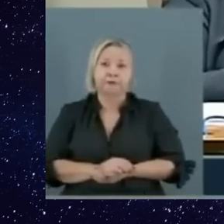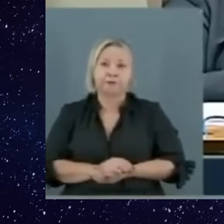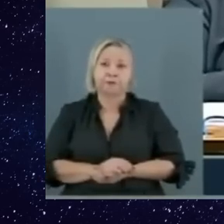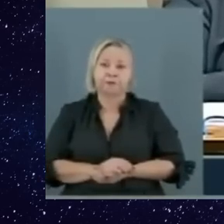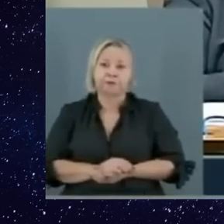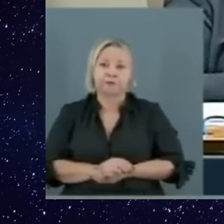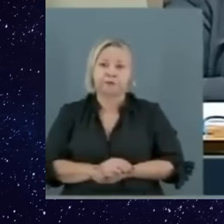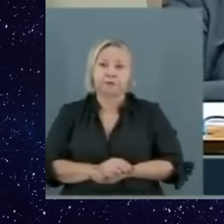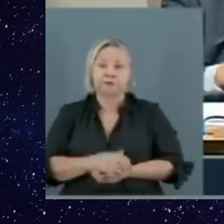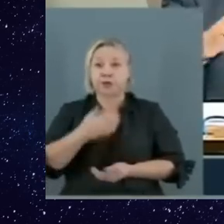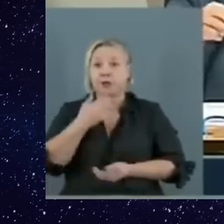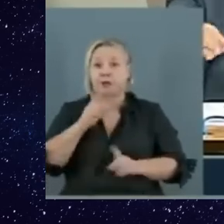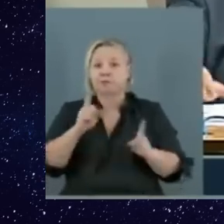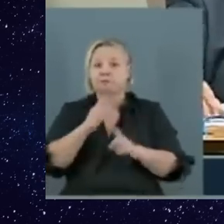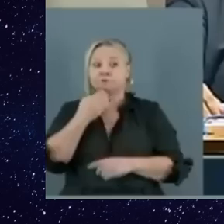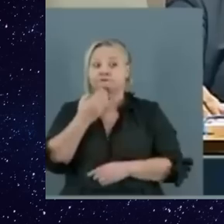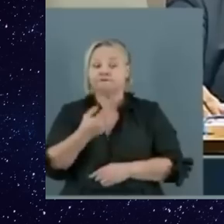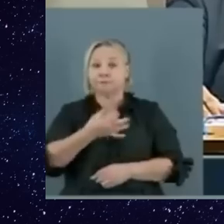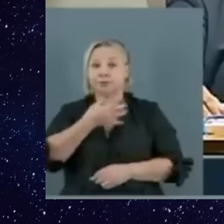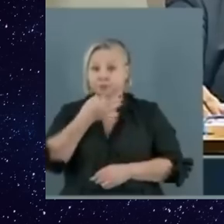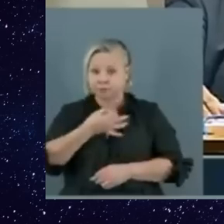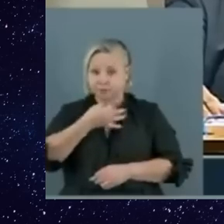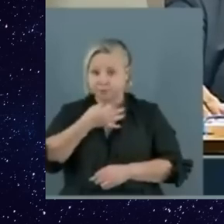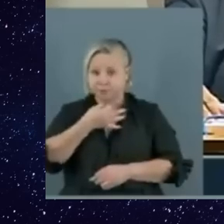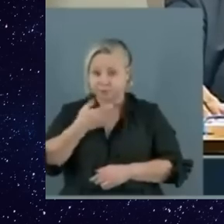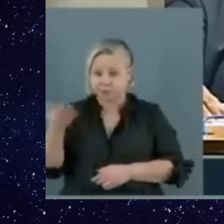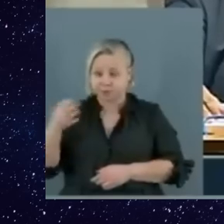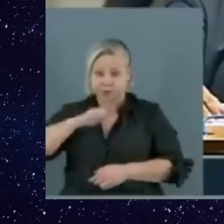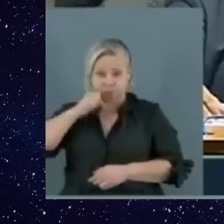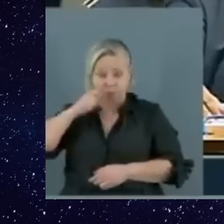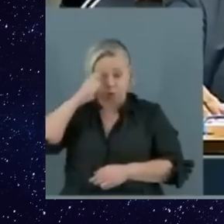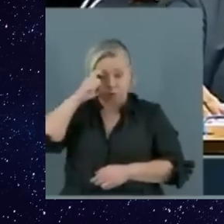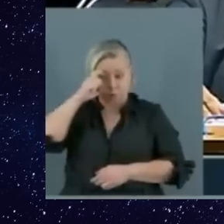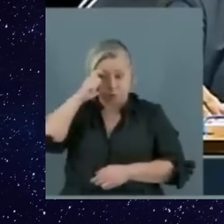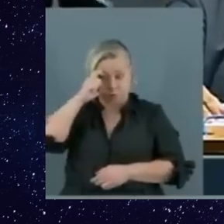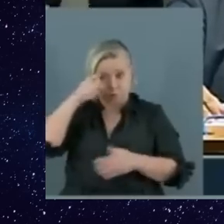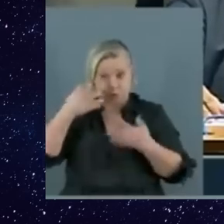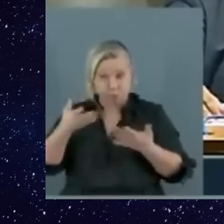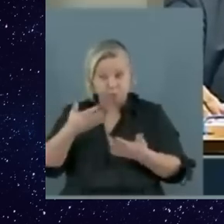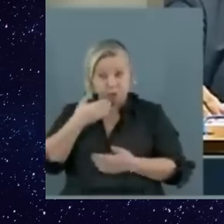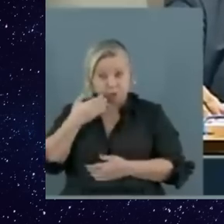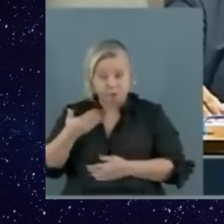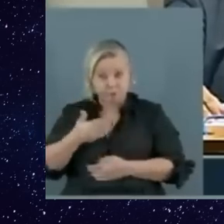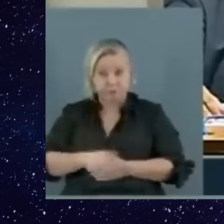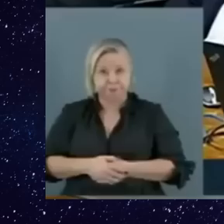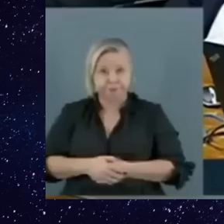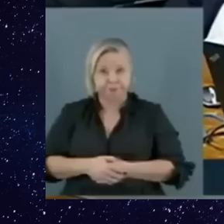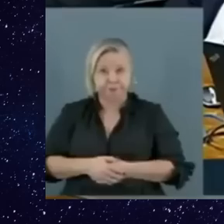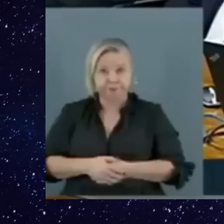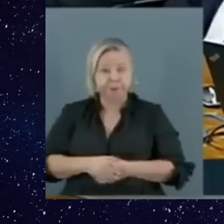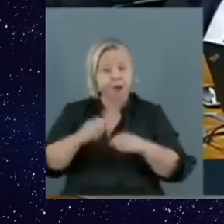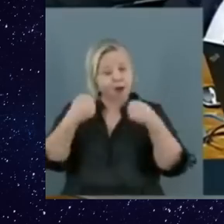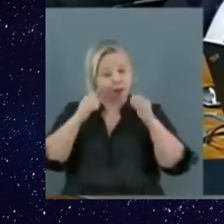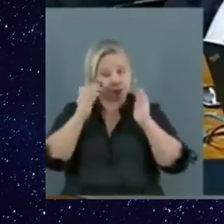Duval, eu não pedi sua opinião. Eu estou conversando aqui com o senador Sérgio Moro. Senador presidente, Sérgio Moro, independente da sua posição, acho que vale o respeito.